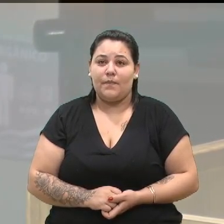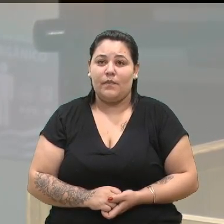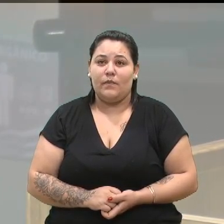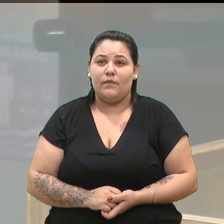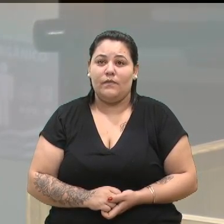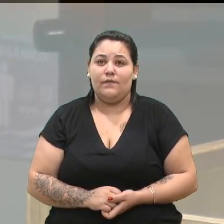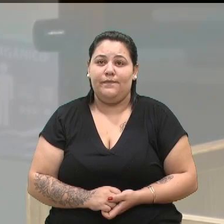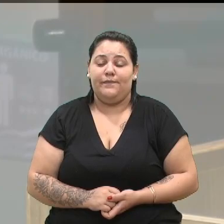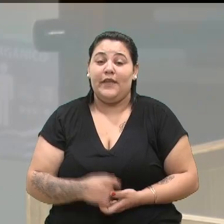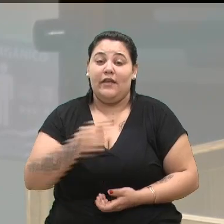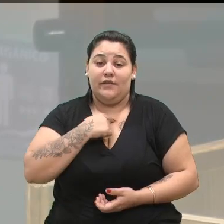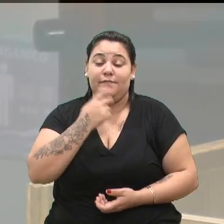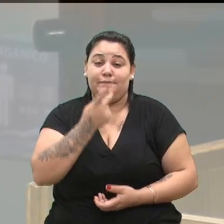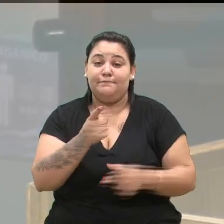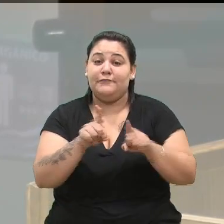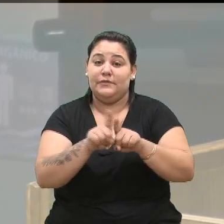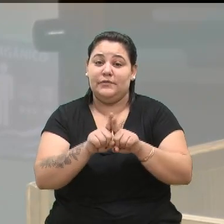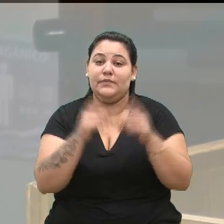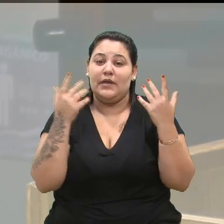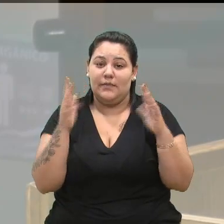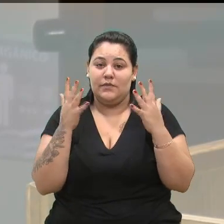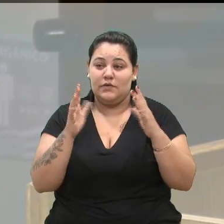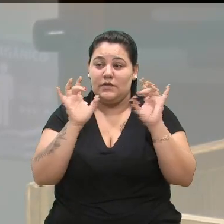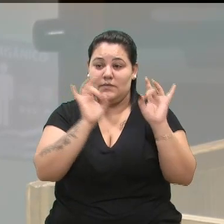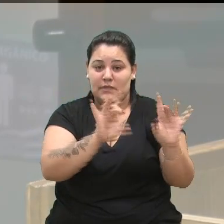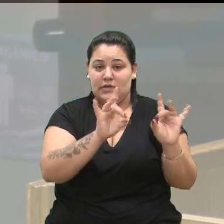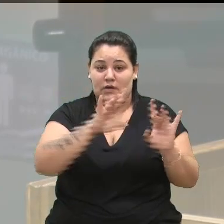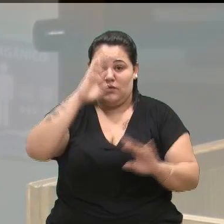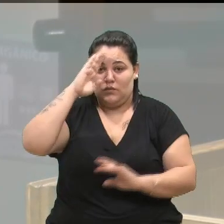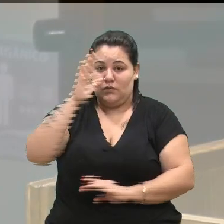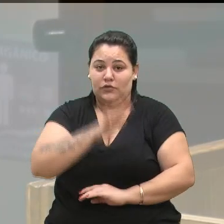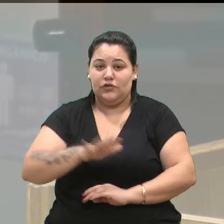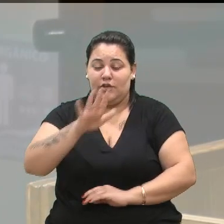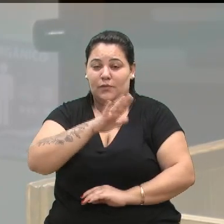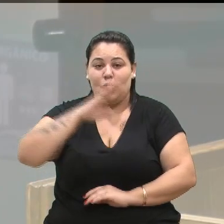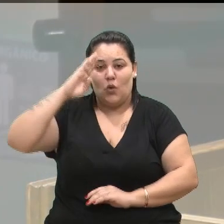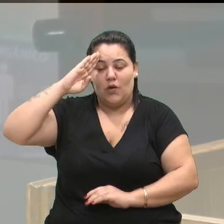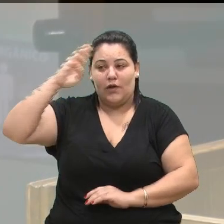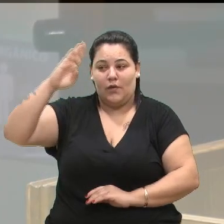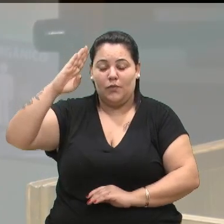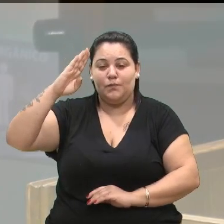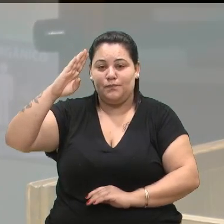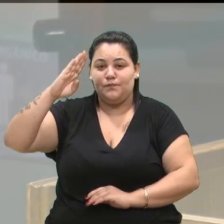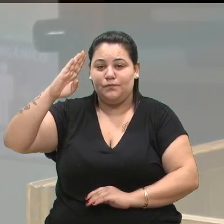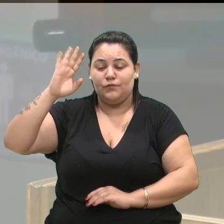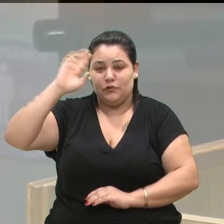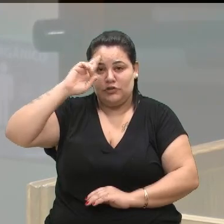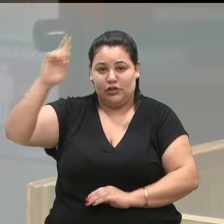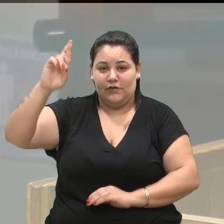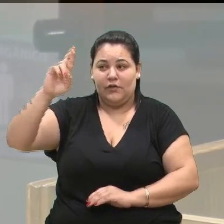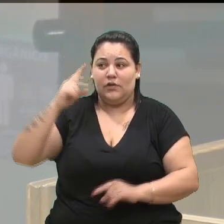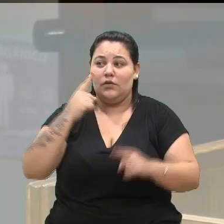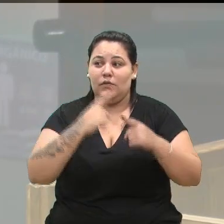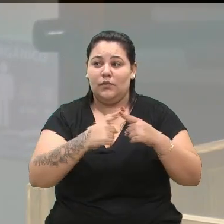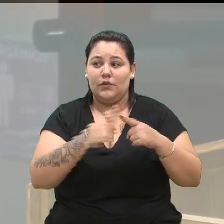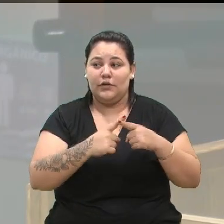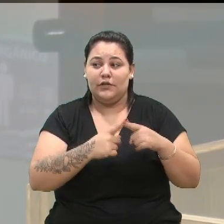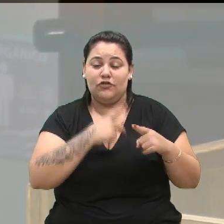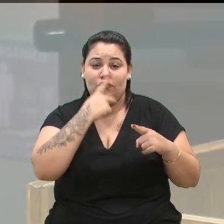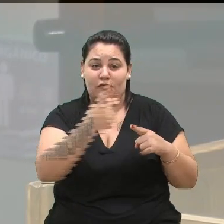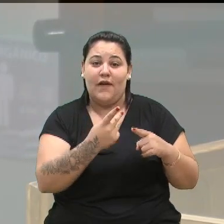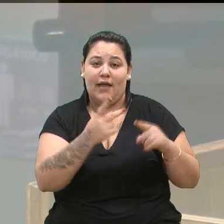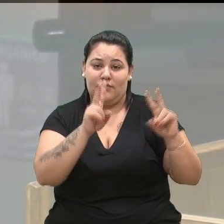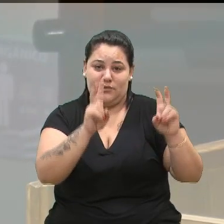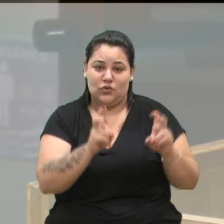fala, e parabenizar em especial o Comando-Geral da Brigada Militar, o Coronel Feoli, porque quando a gente traz à tona esse